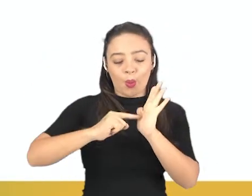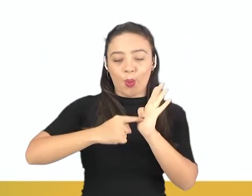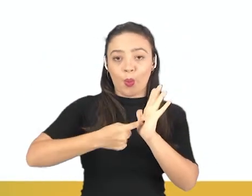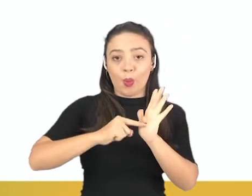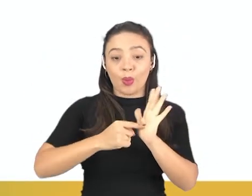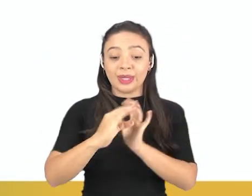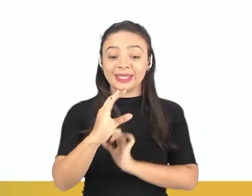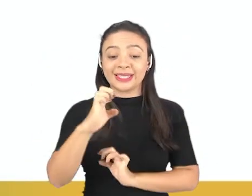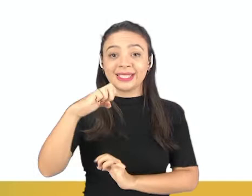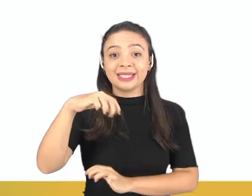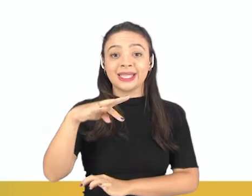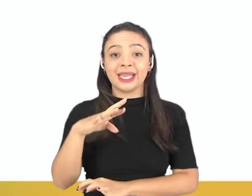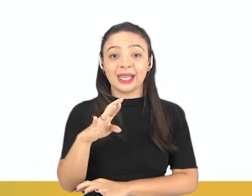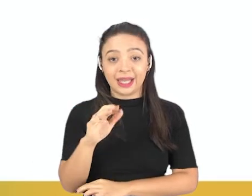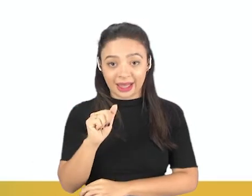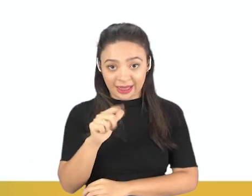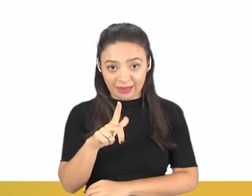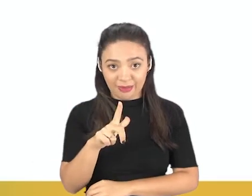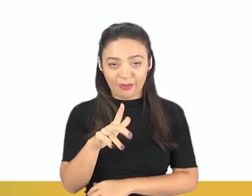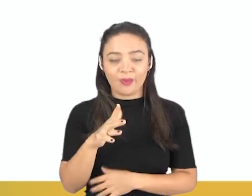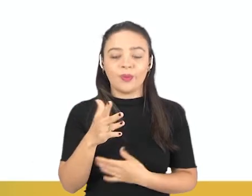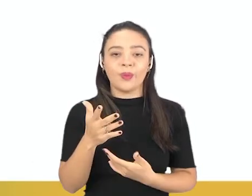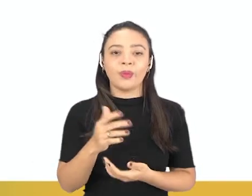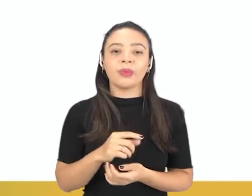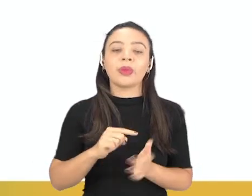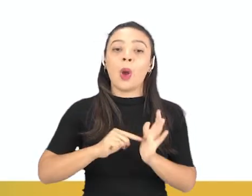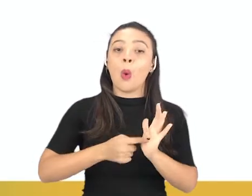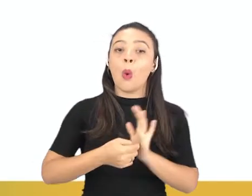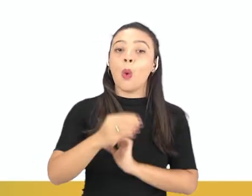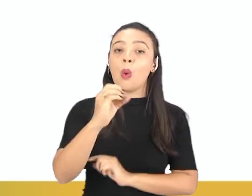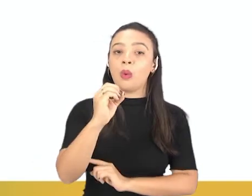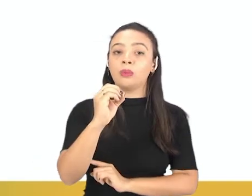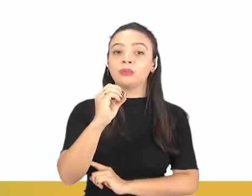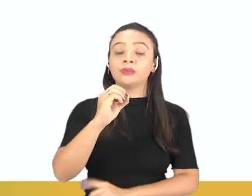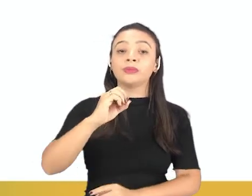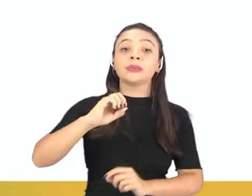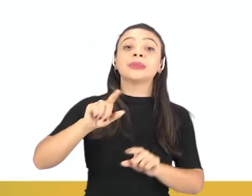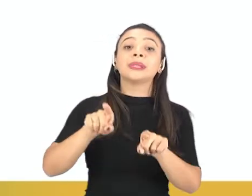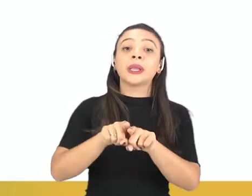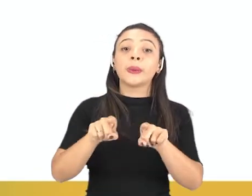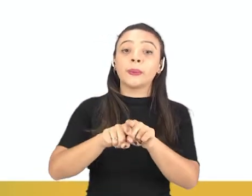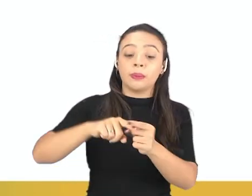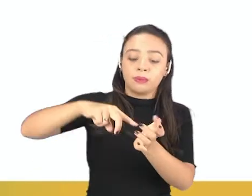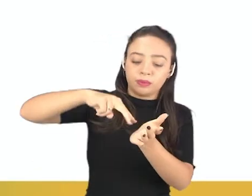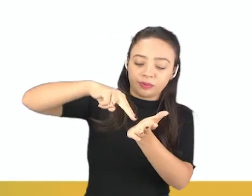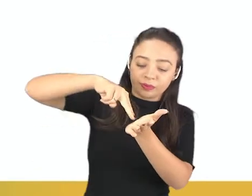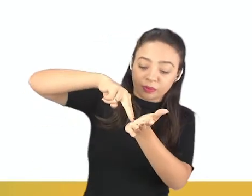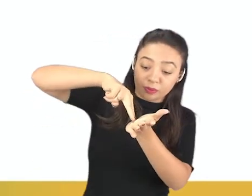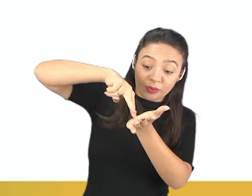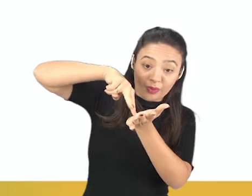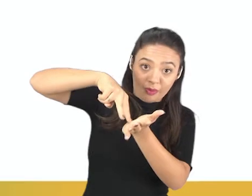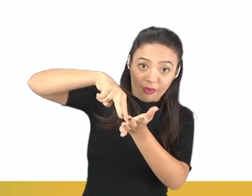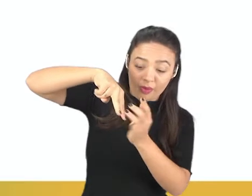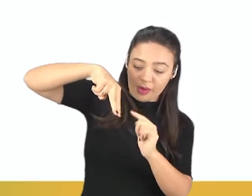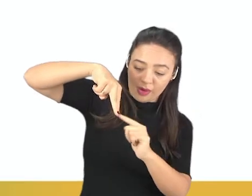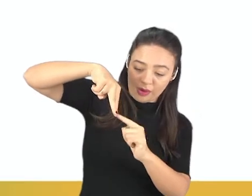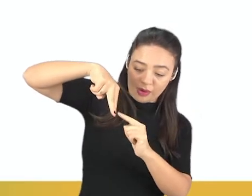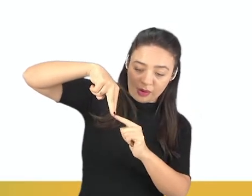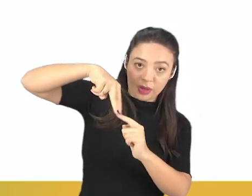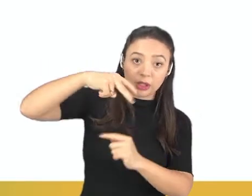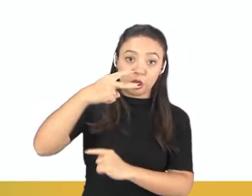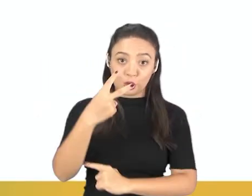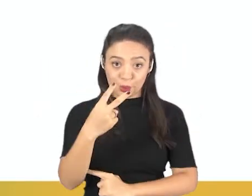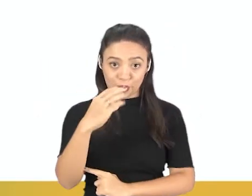chamado de centro da circunferência e quanto que é a abertura do compasso né que é de 2 cm no caso